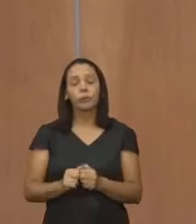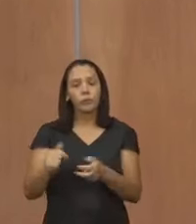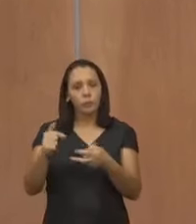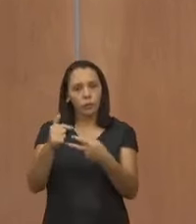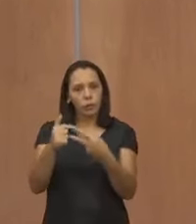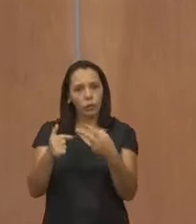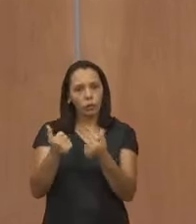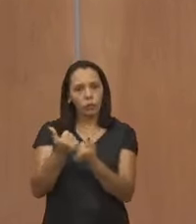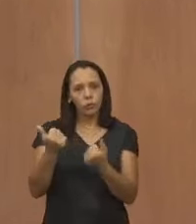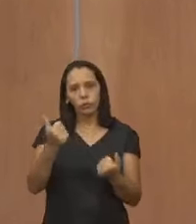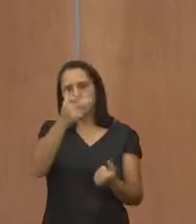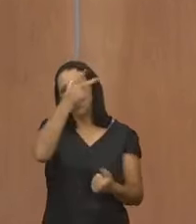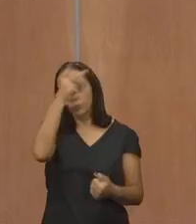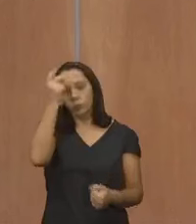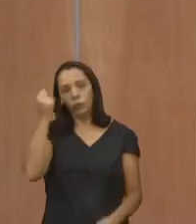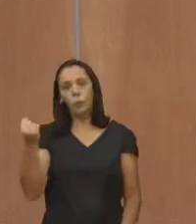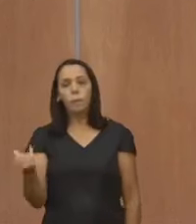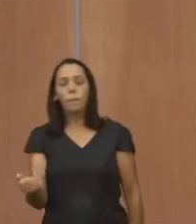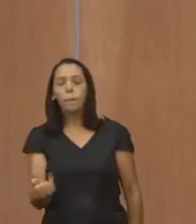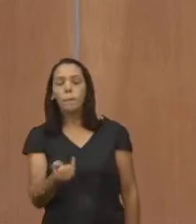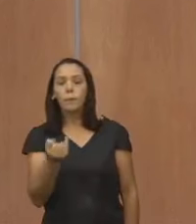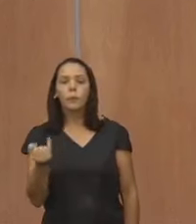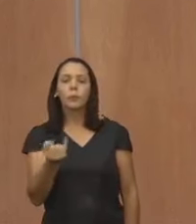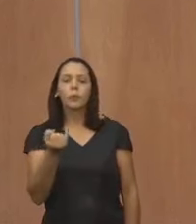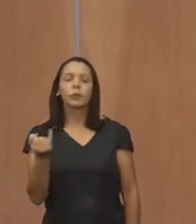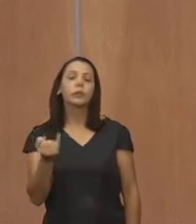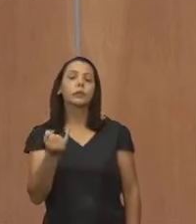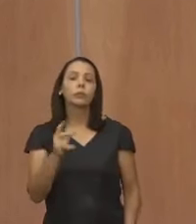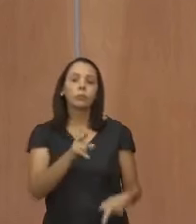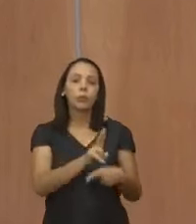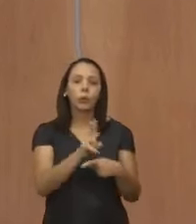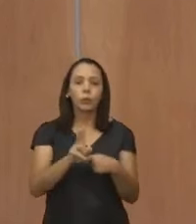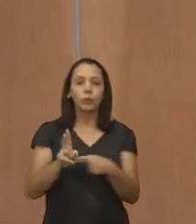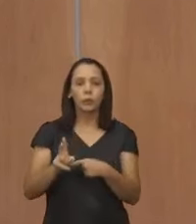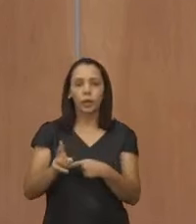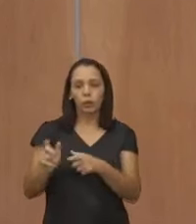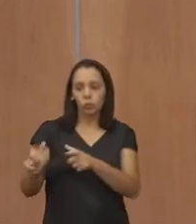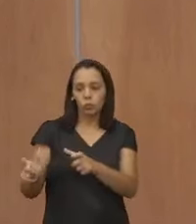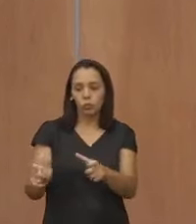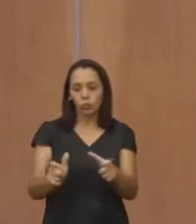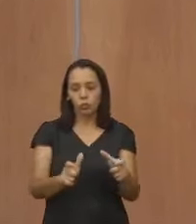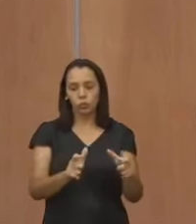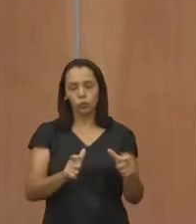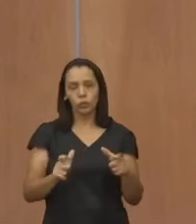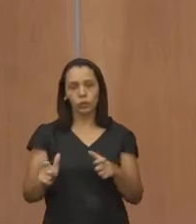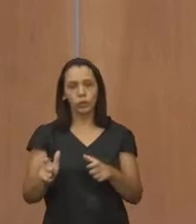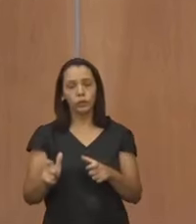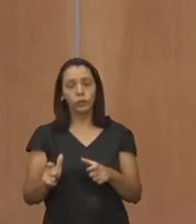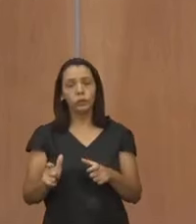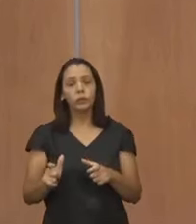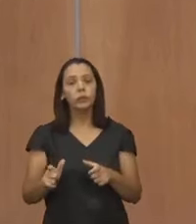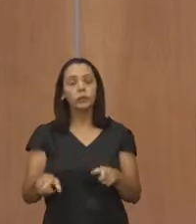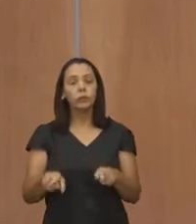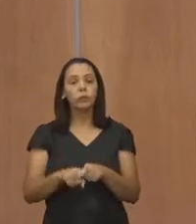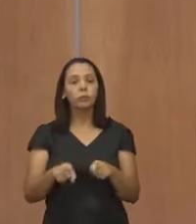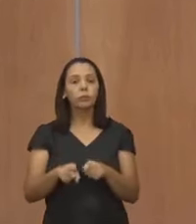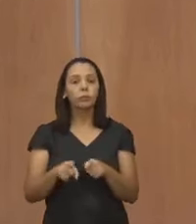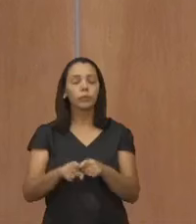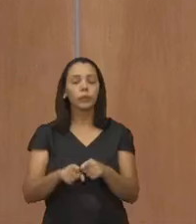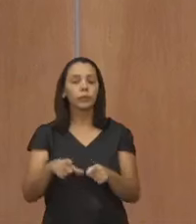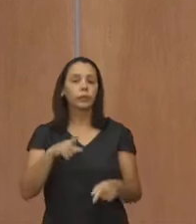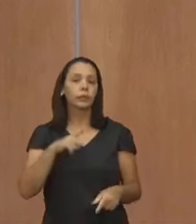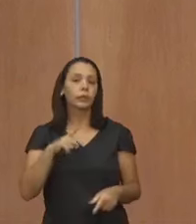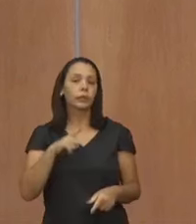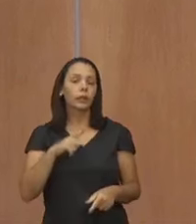Scavone serão cruciais para a gestão territorial dos territórios e coordenarão as